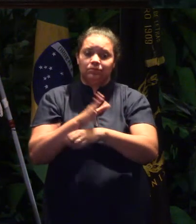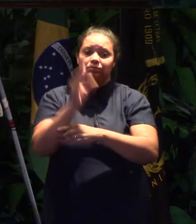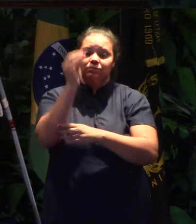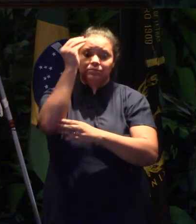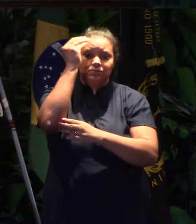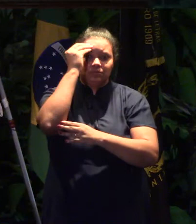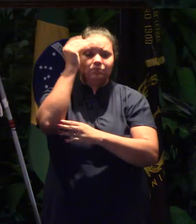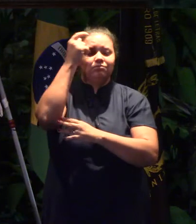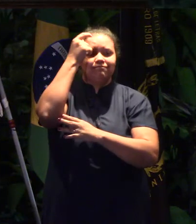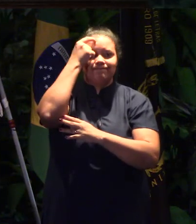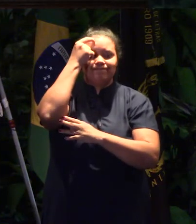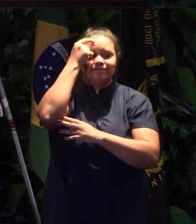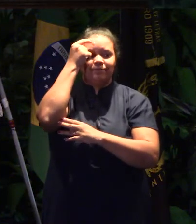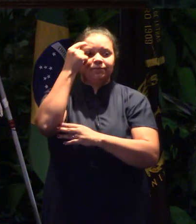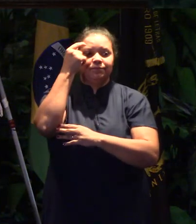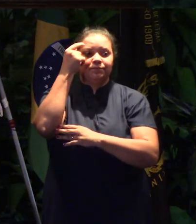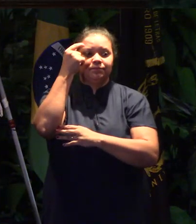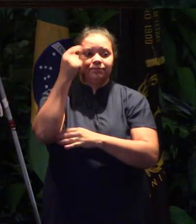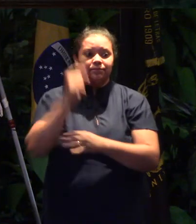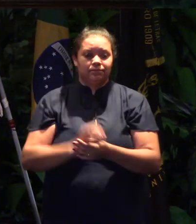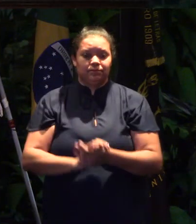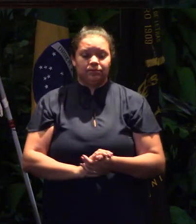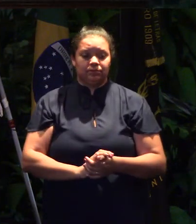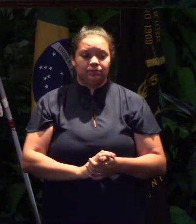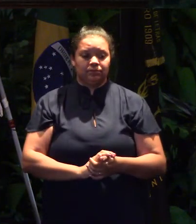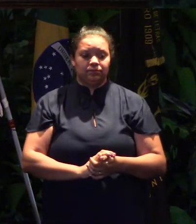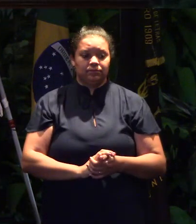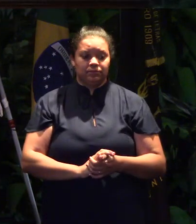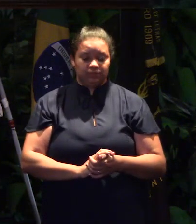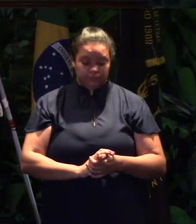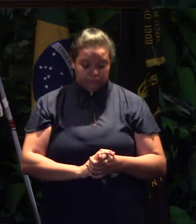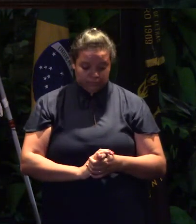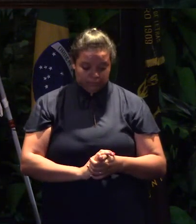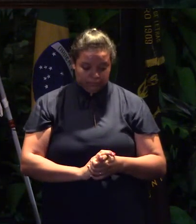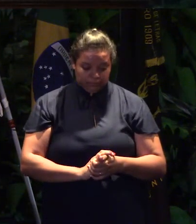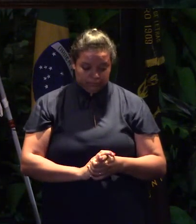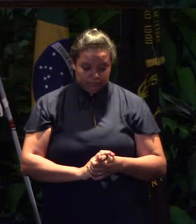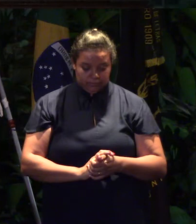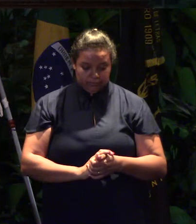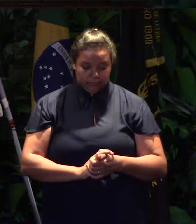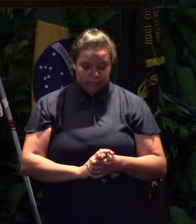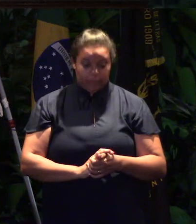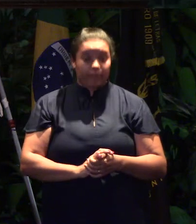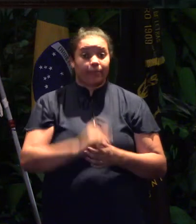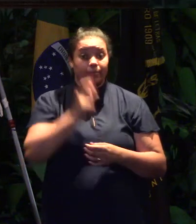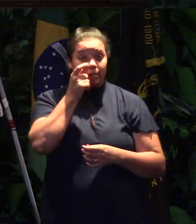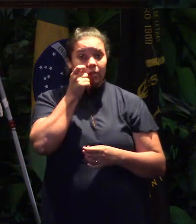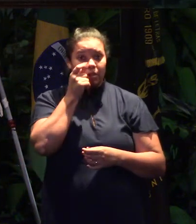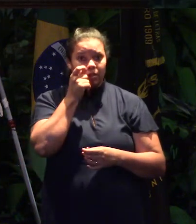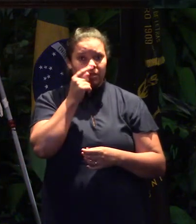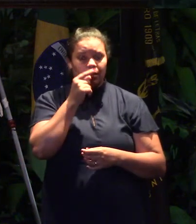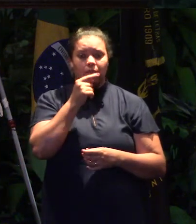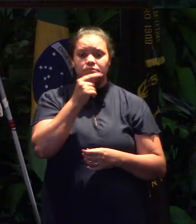né? Assim, de uma maneira mais, mais breve e tal. A minha curiosidade é essa. Você tem,